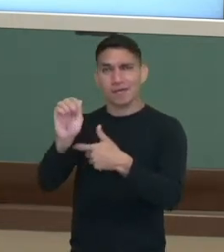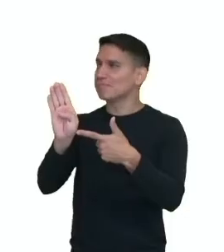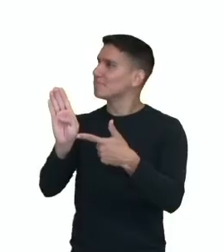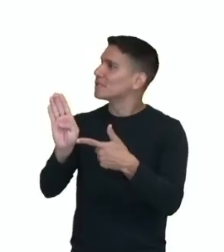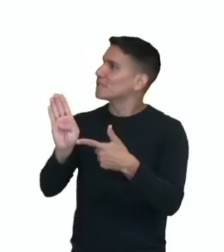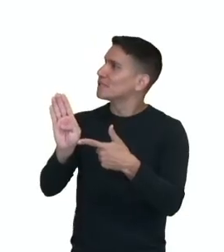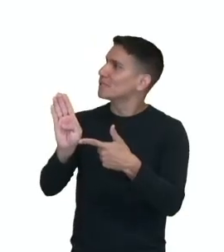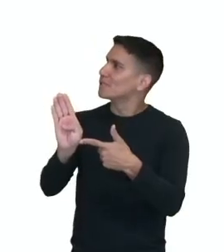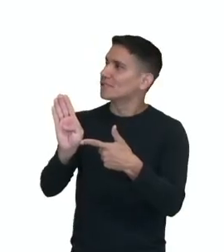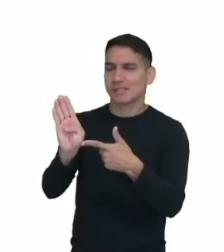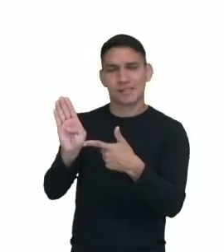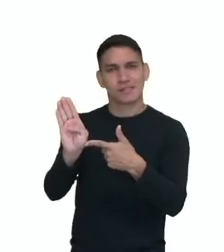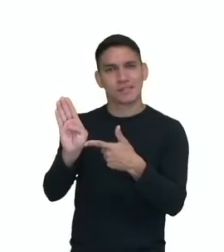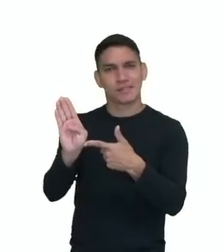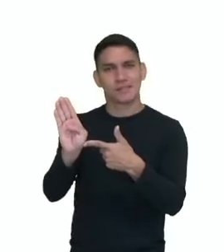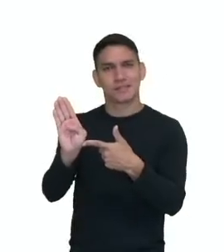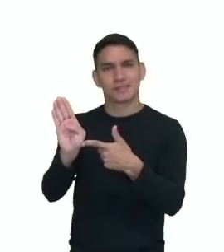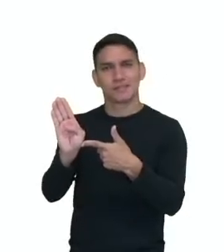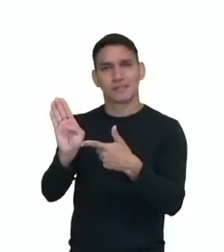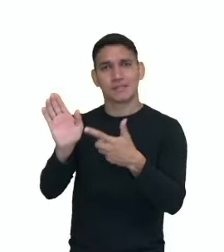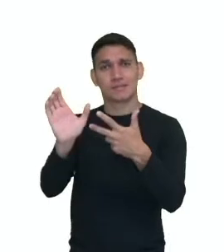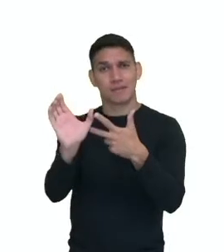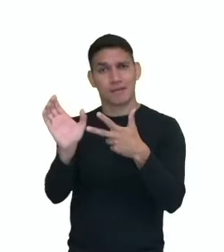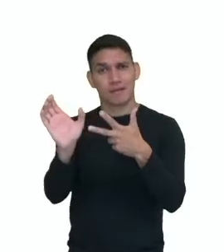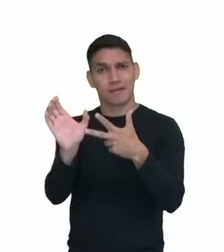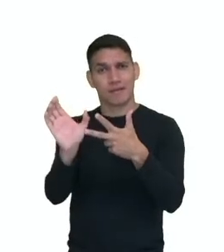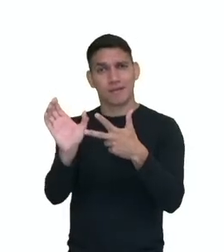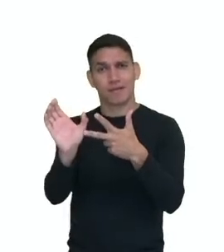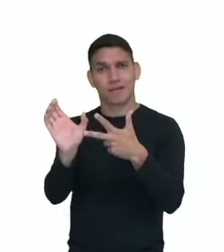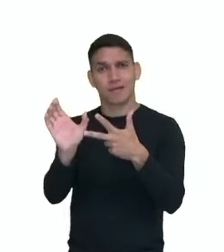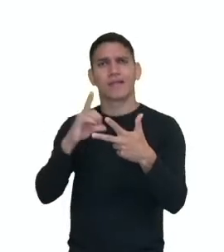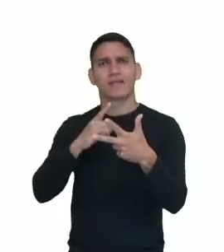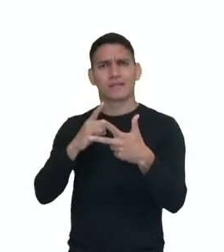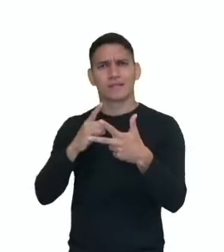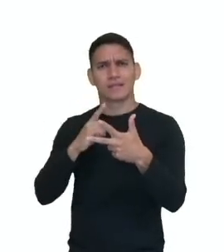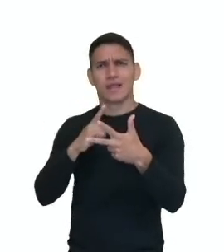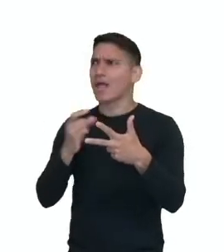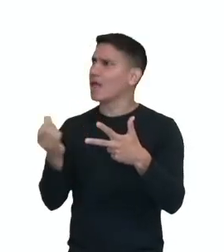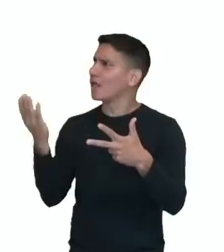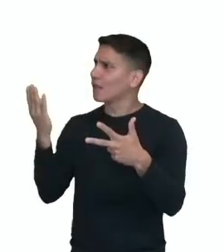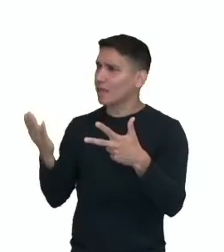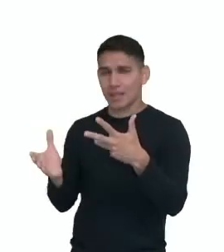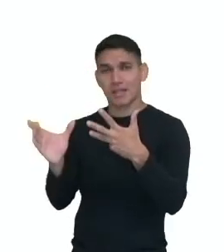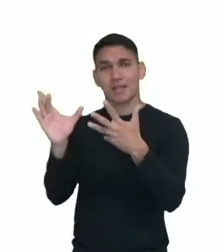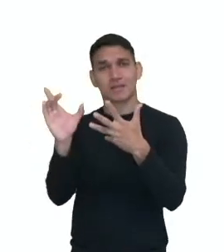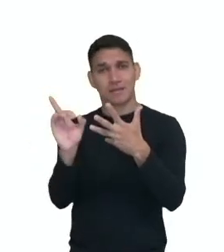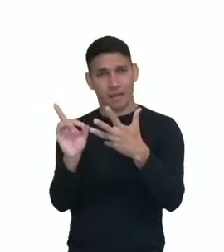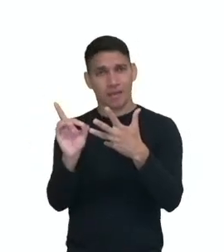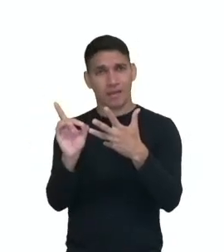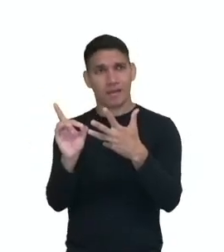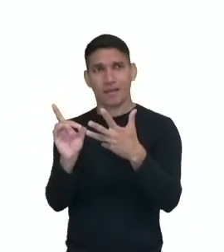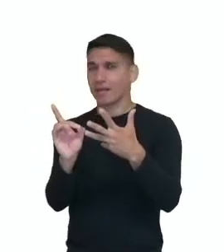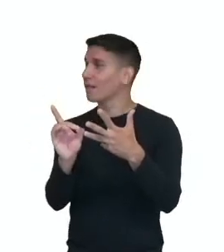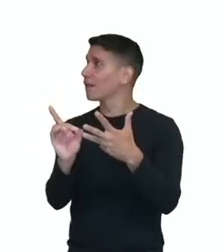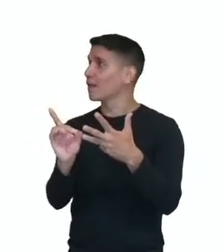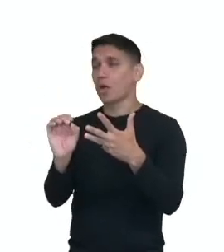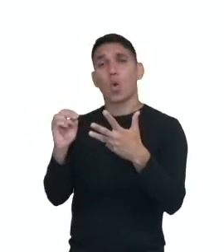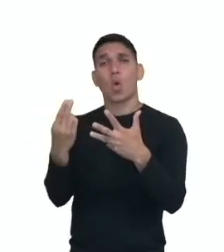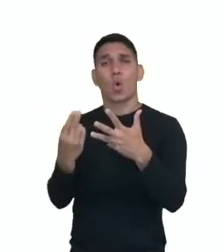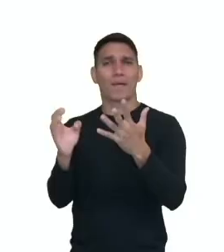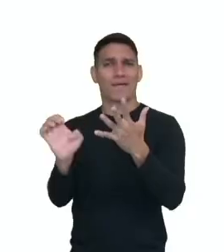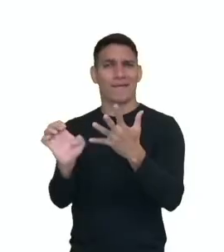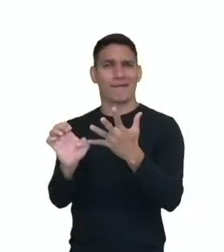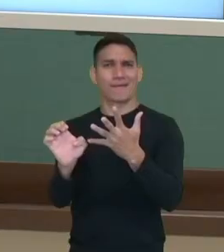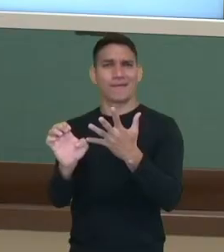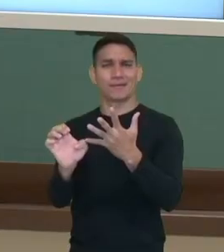Letra B, porque há palavras negativas, porque há pronome relativo. Letra D, porque há pronome indefinido. Letra